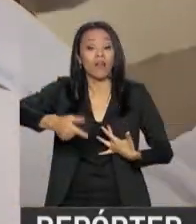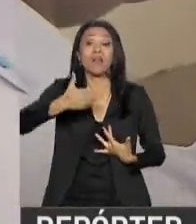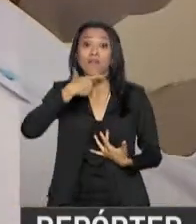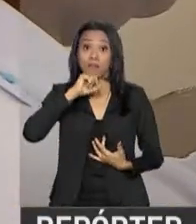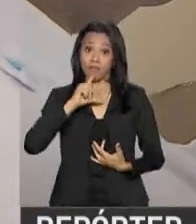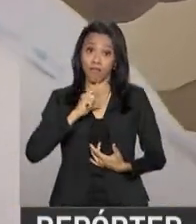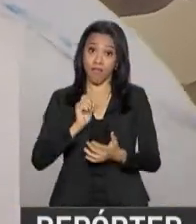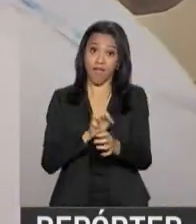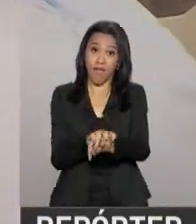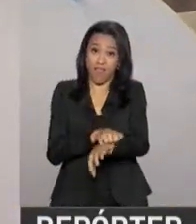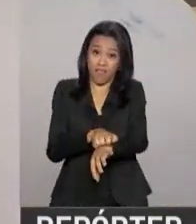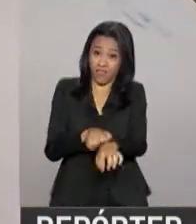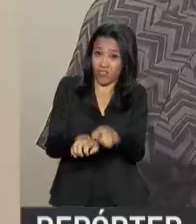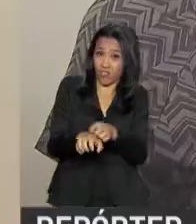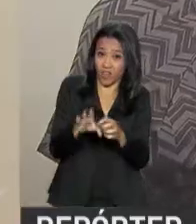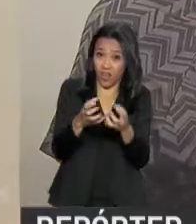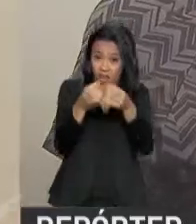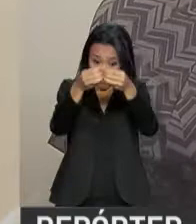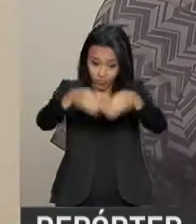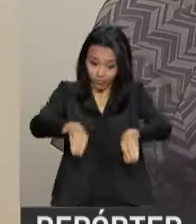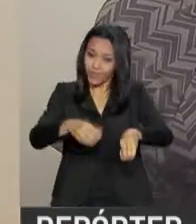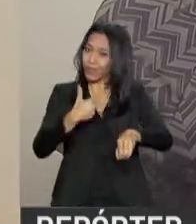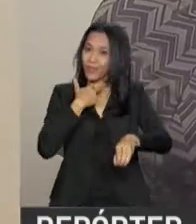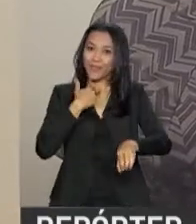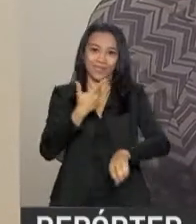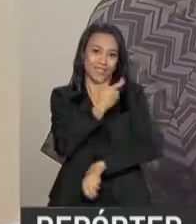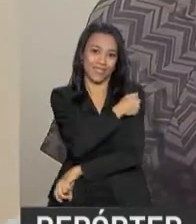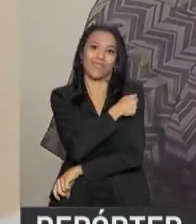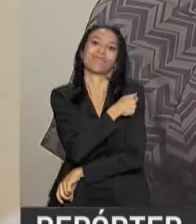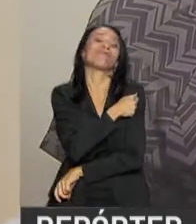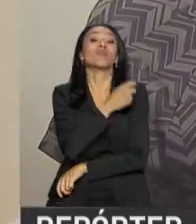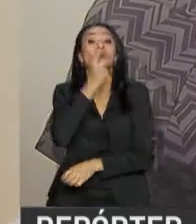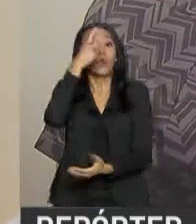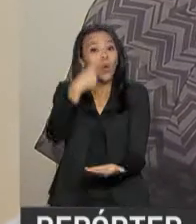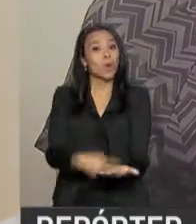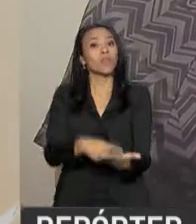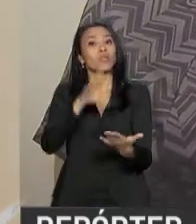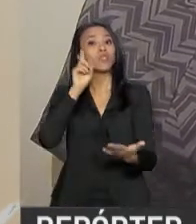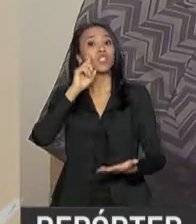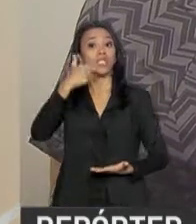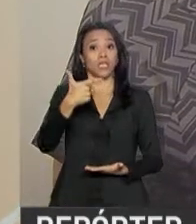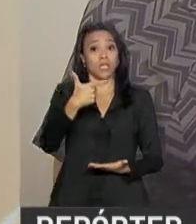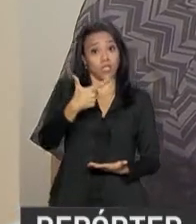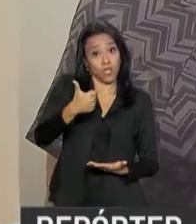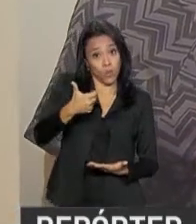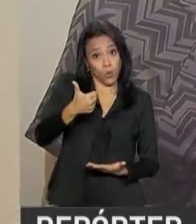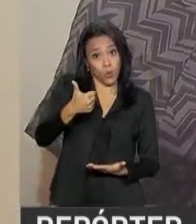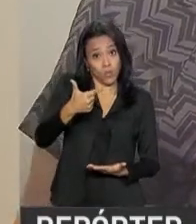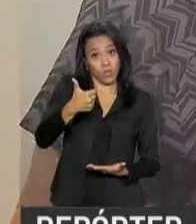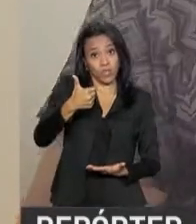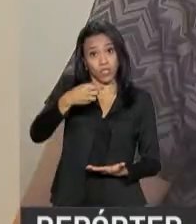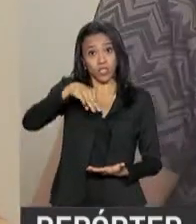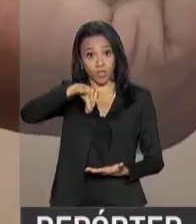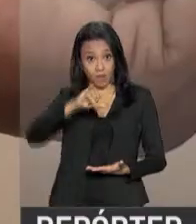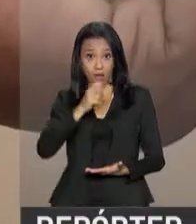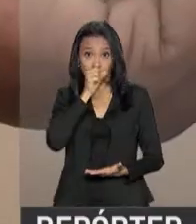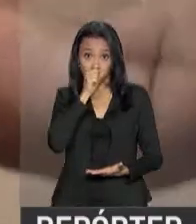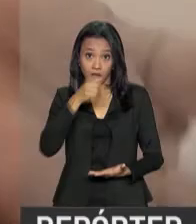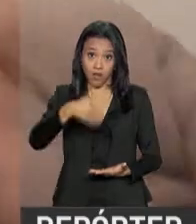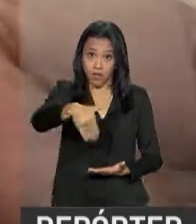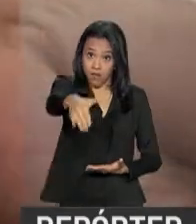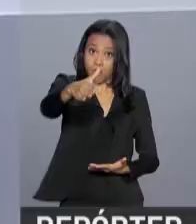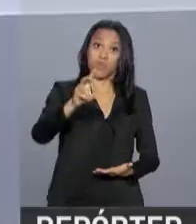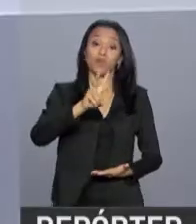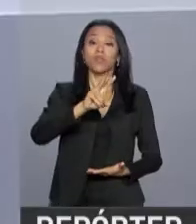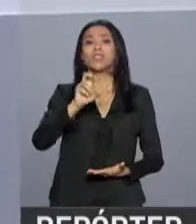se vacinar o dia d de vacinação contra a gripe está marcado para o sábado dia 12 de maio em 65 mil postos de